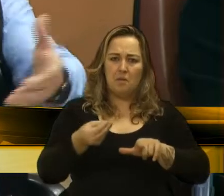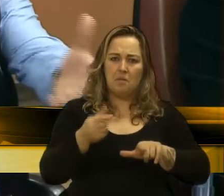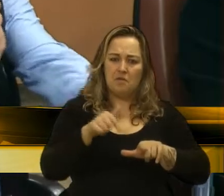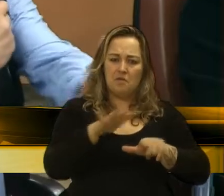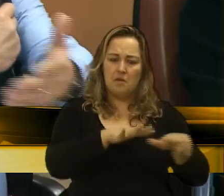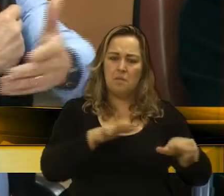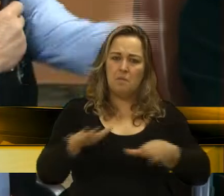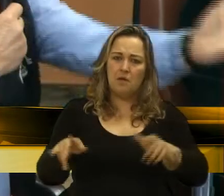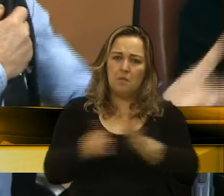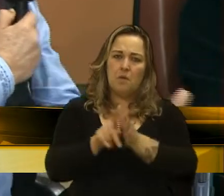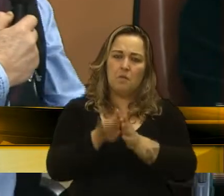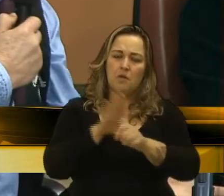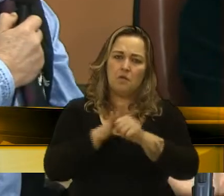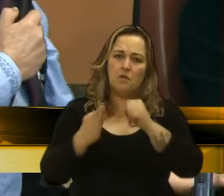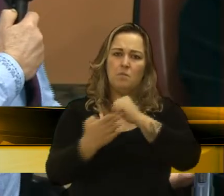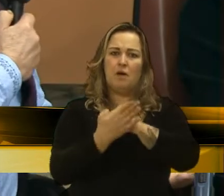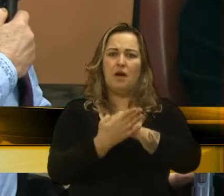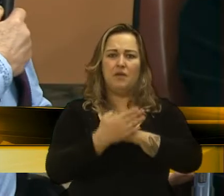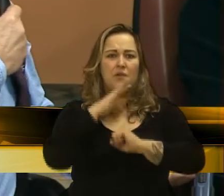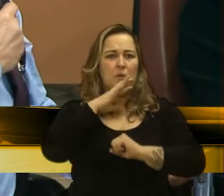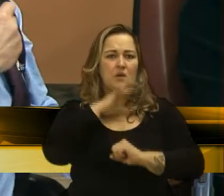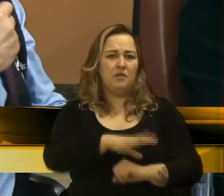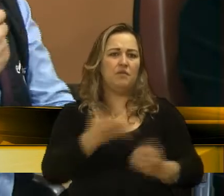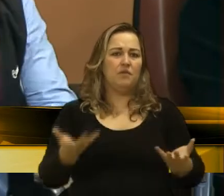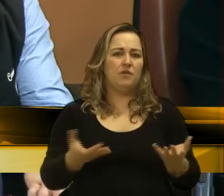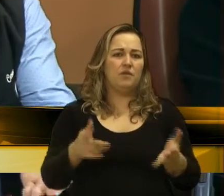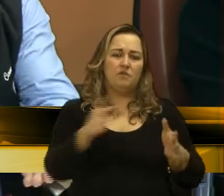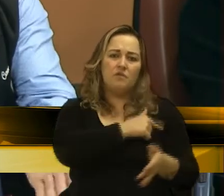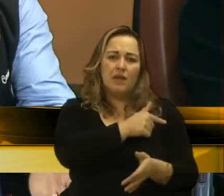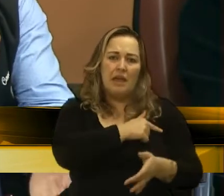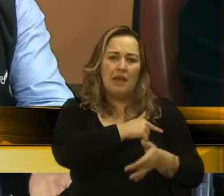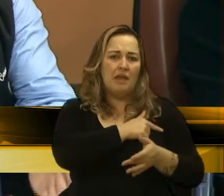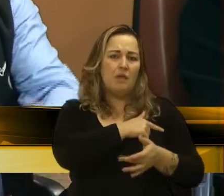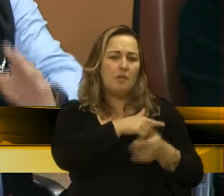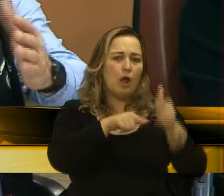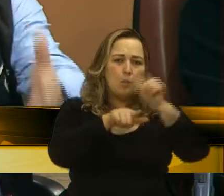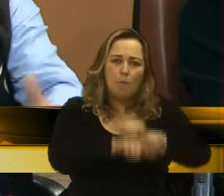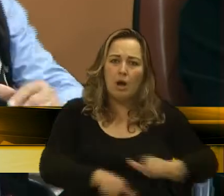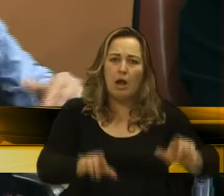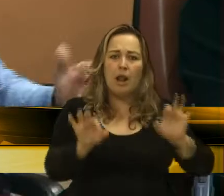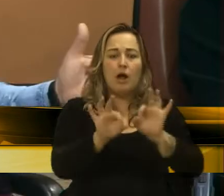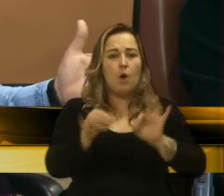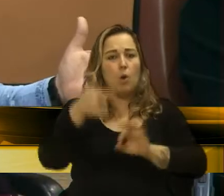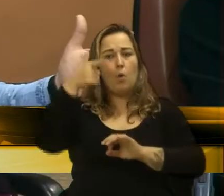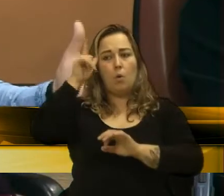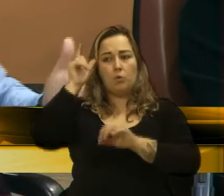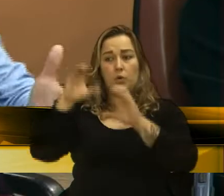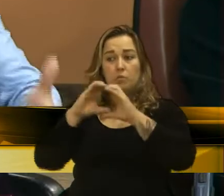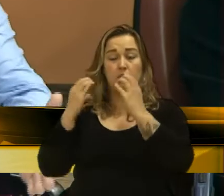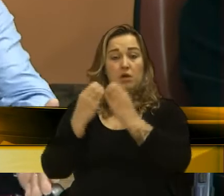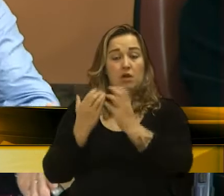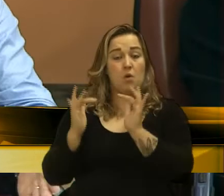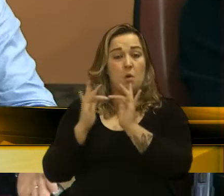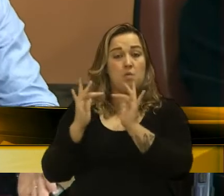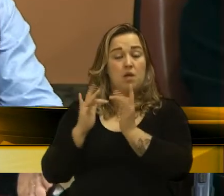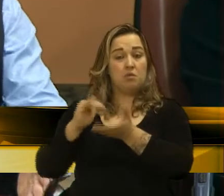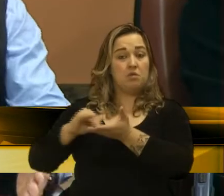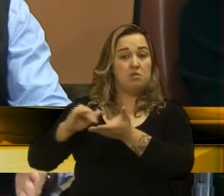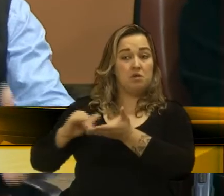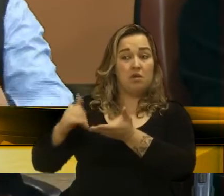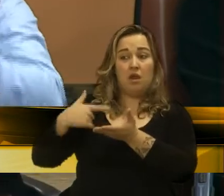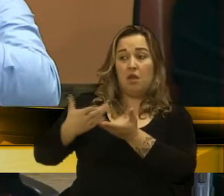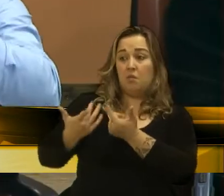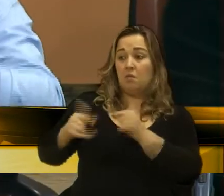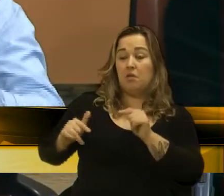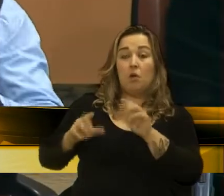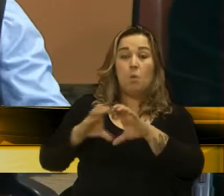para lavrar, dá para plantar verdura na praça. Então a comunidade quer, ontem entrei em contato com o meio ambiente, quer adotar os canteiros da